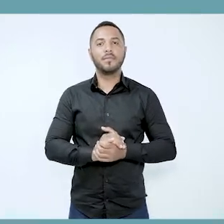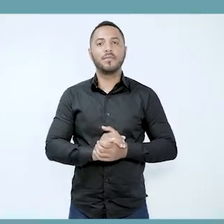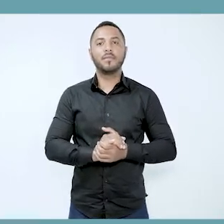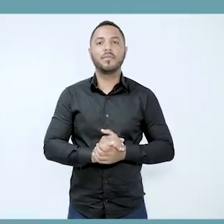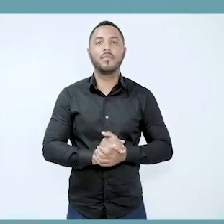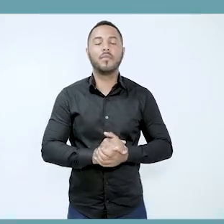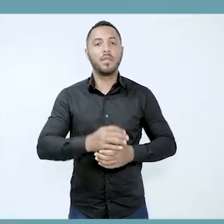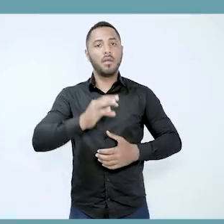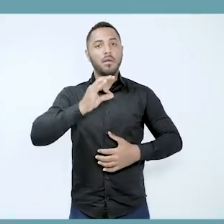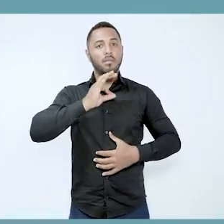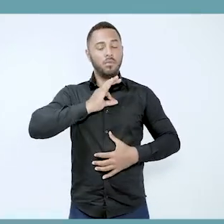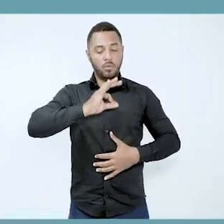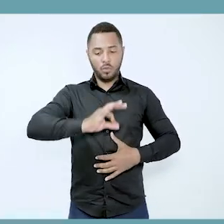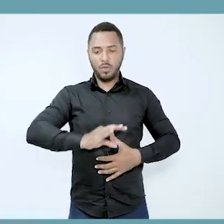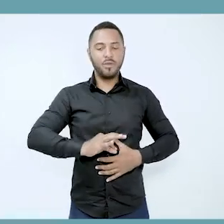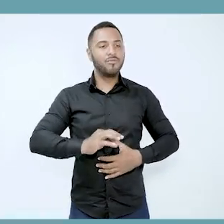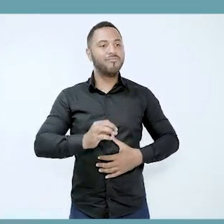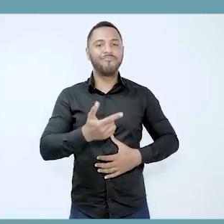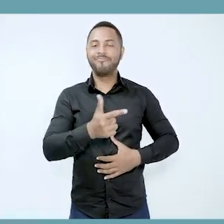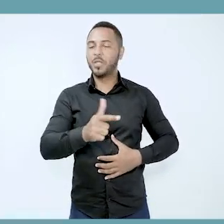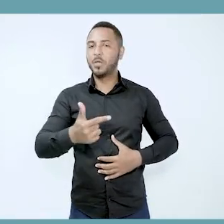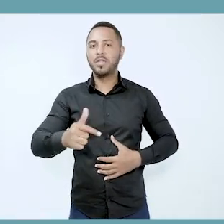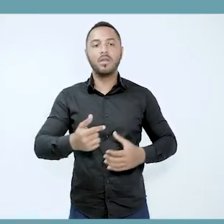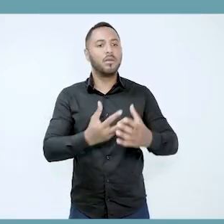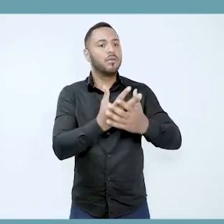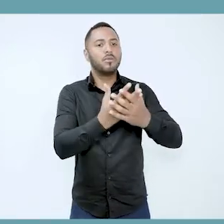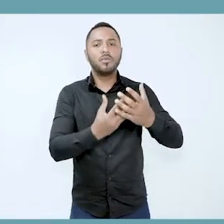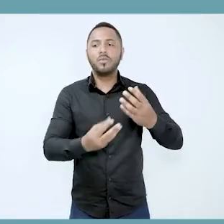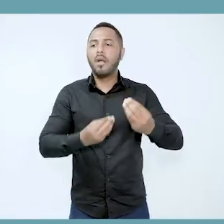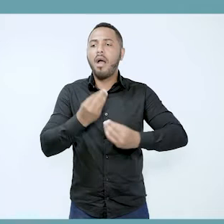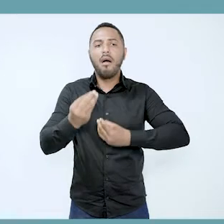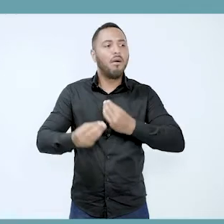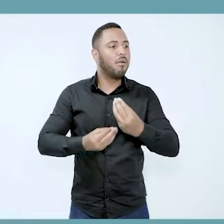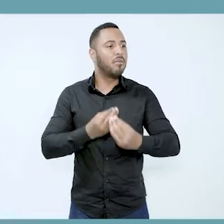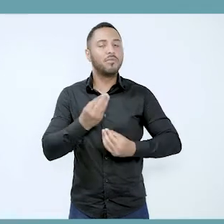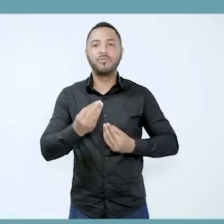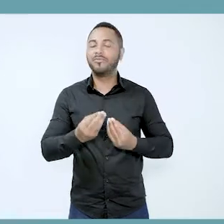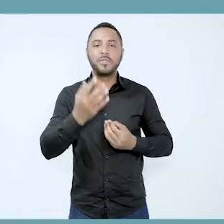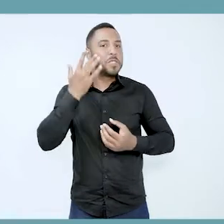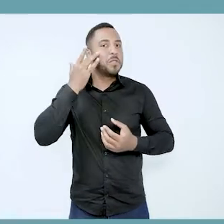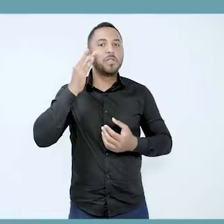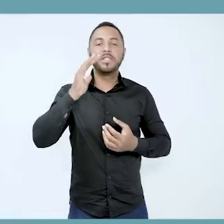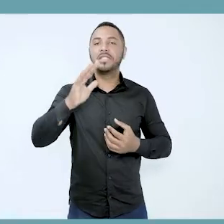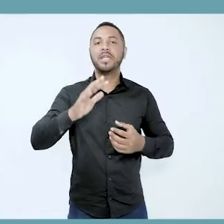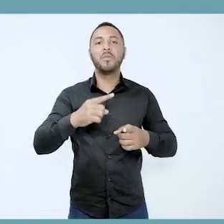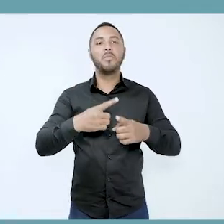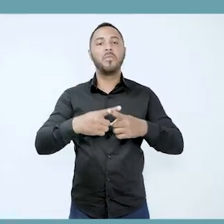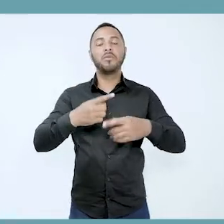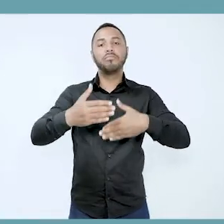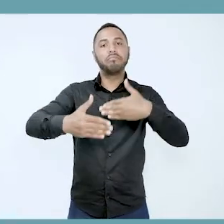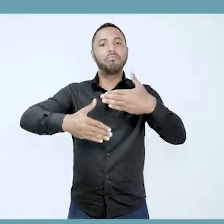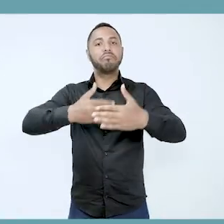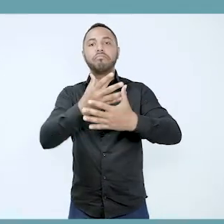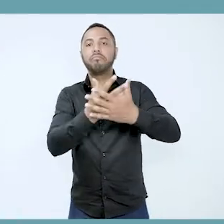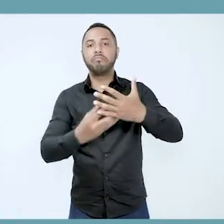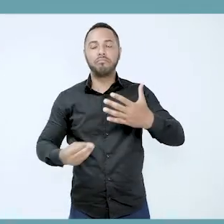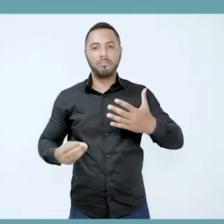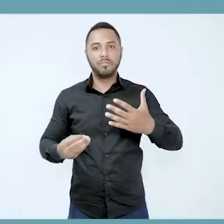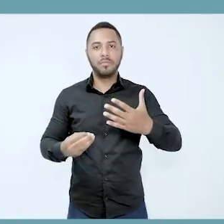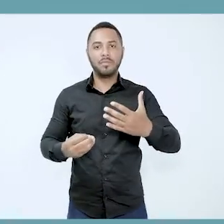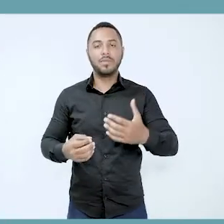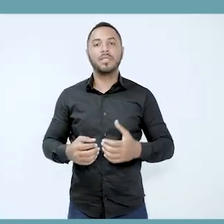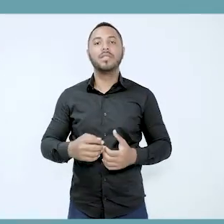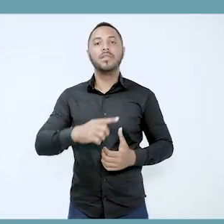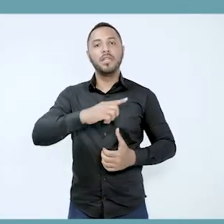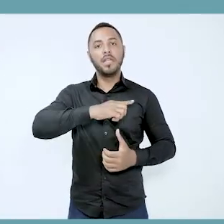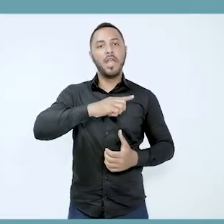Cidinho, Siduca. Botões que já não tenho mais, desaparecidos misteriosamente ao longo do tempo.